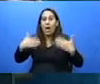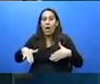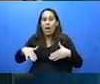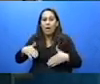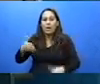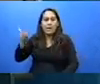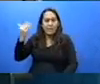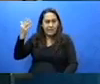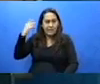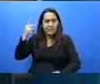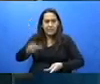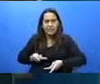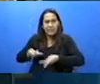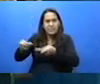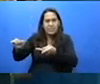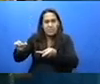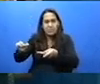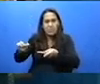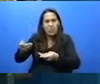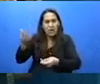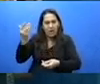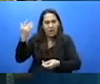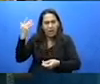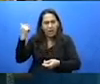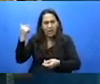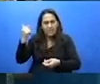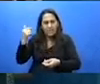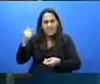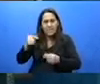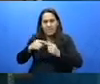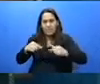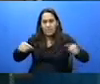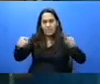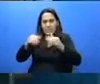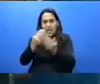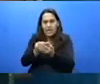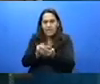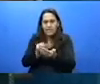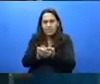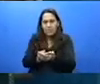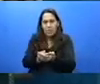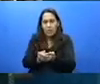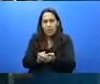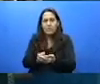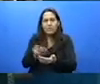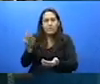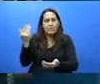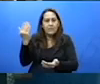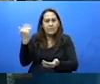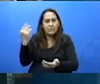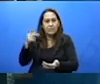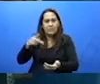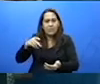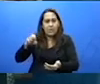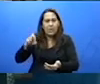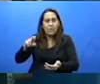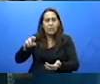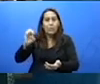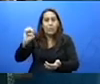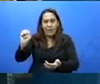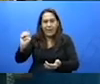você estava lá? Não parece que ele era bem maior de quando você estudava? É porque as coisas que